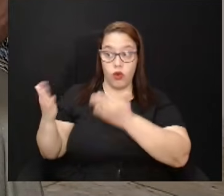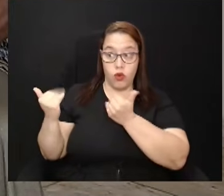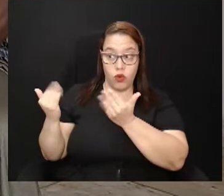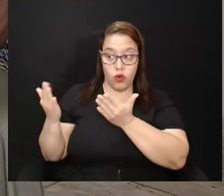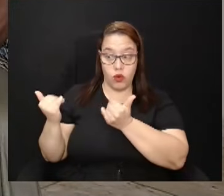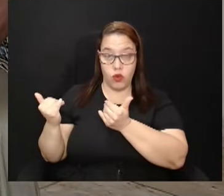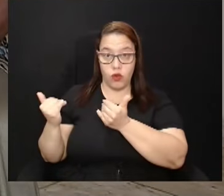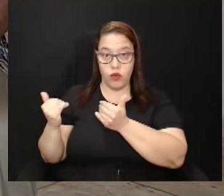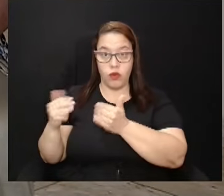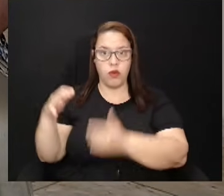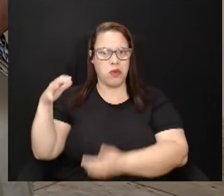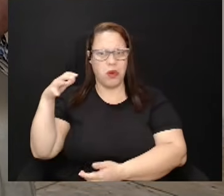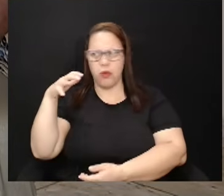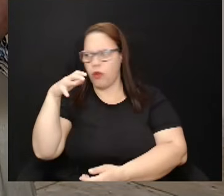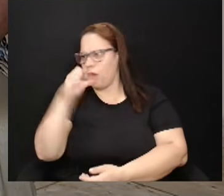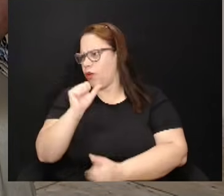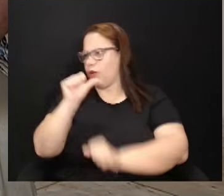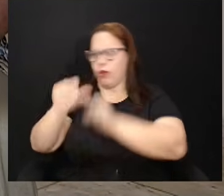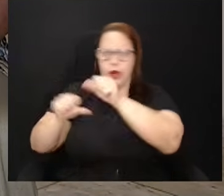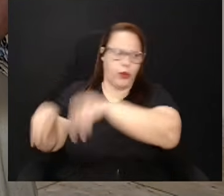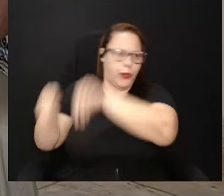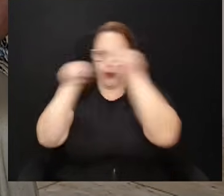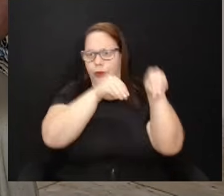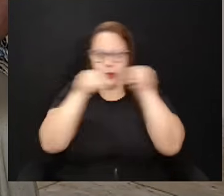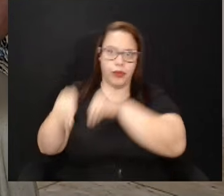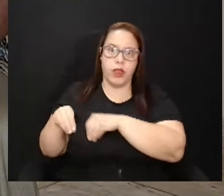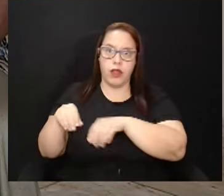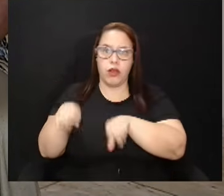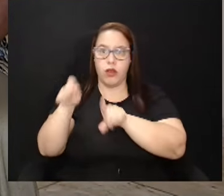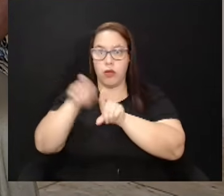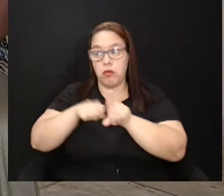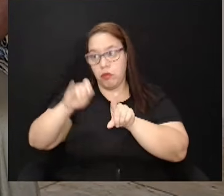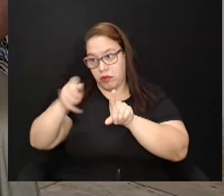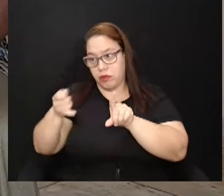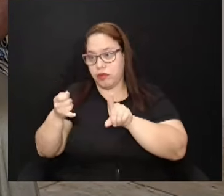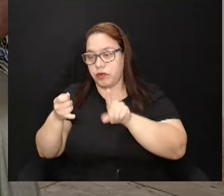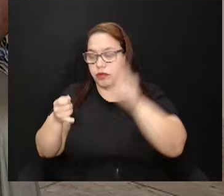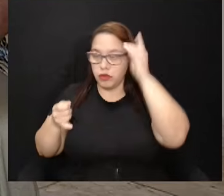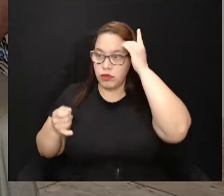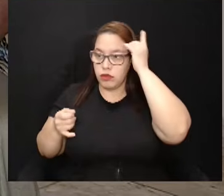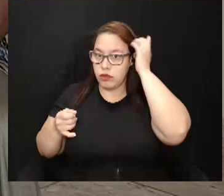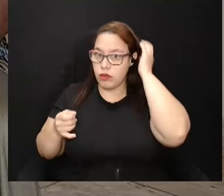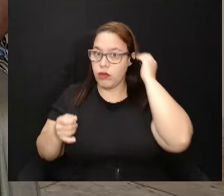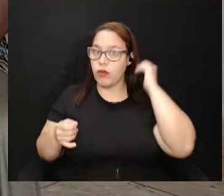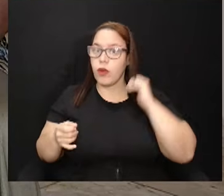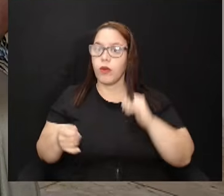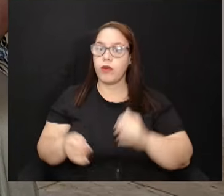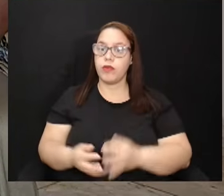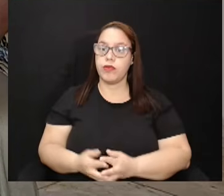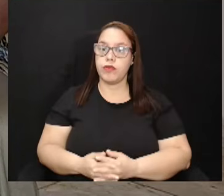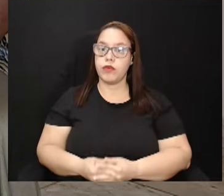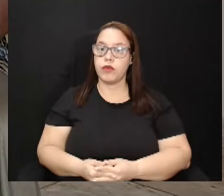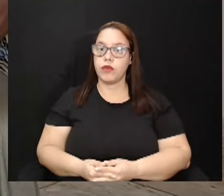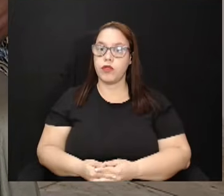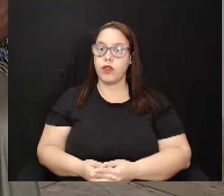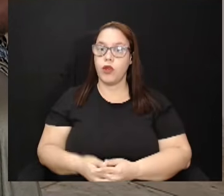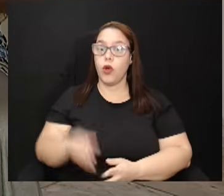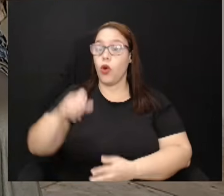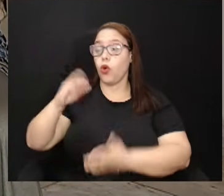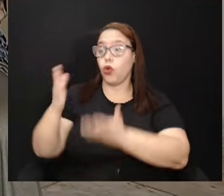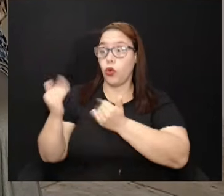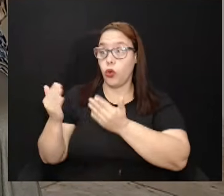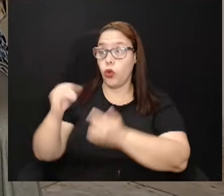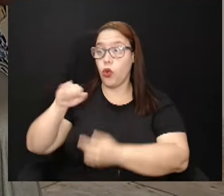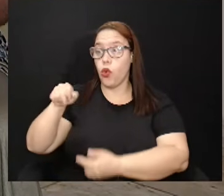rápido essa transição, que eu sou de Janeiro, né? Dali a pouquinho, já estou no juvenil, que é onde